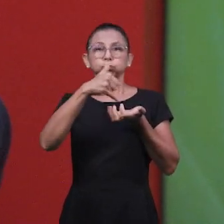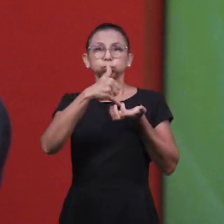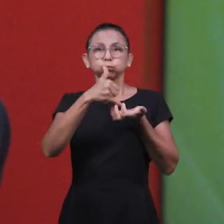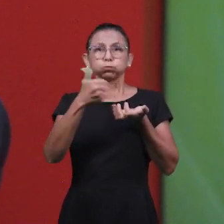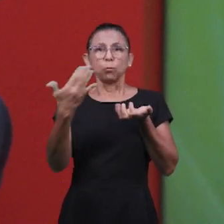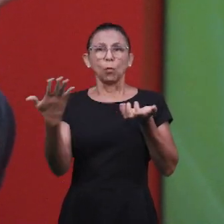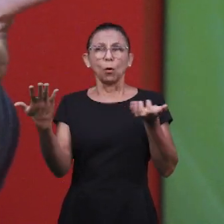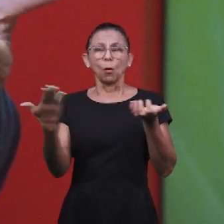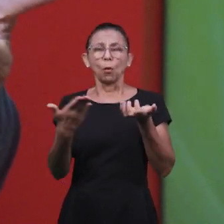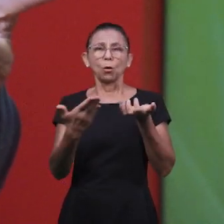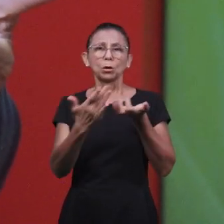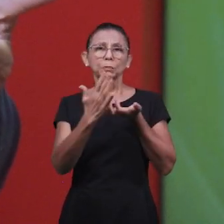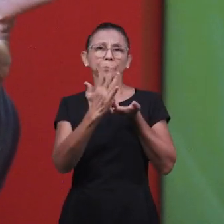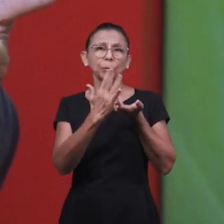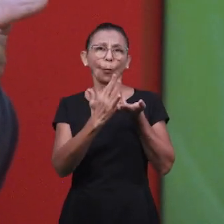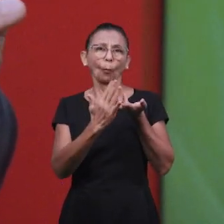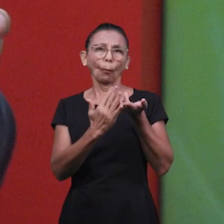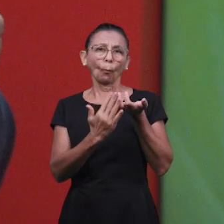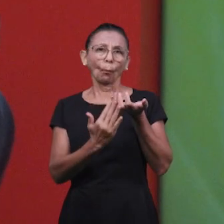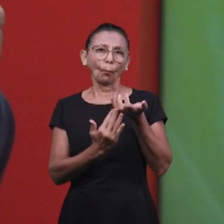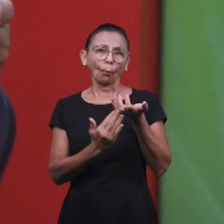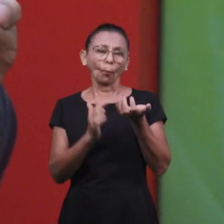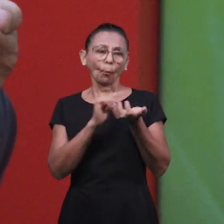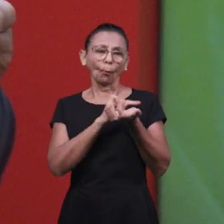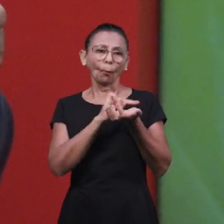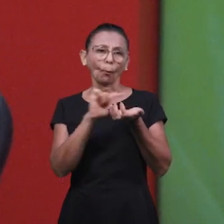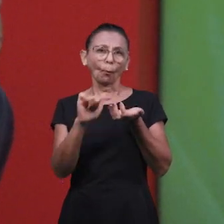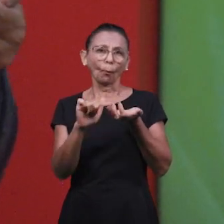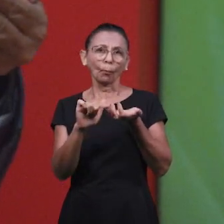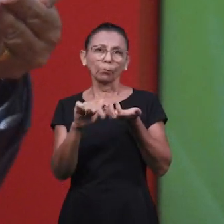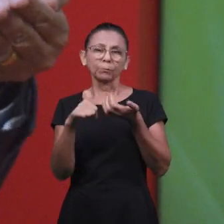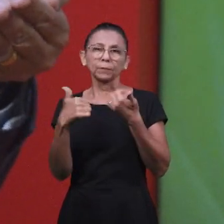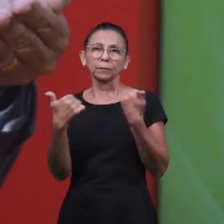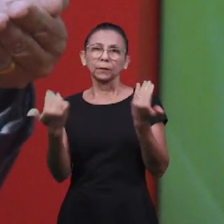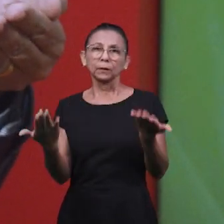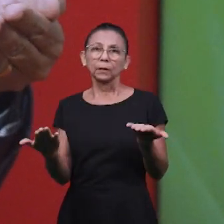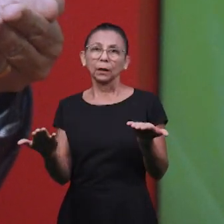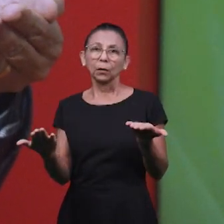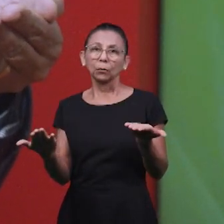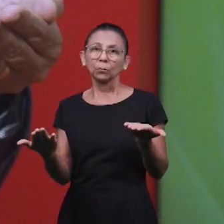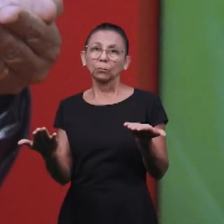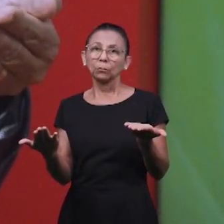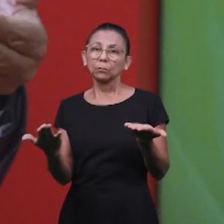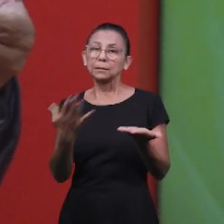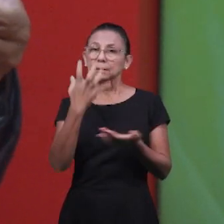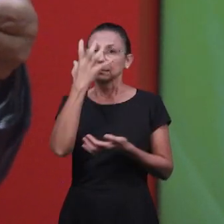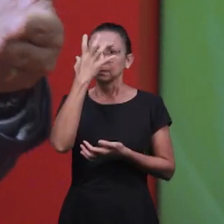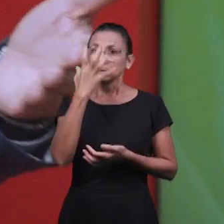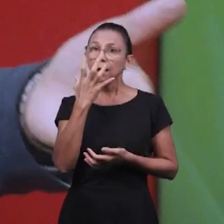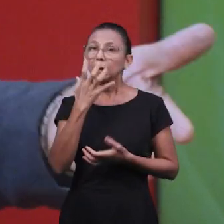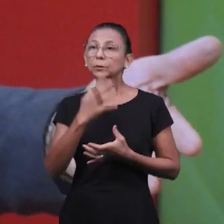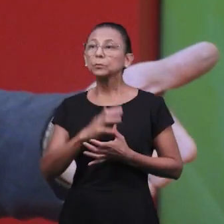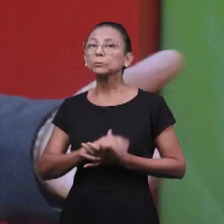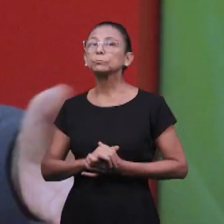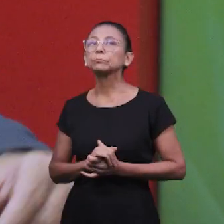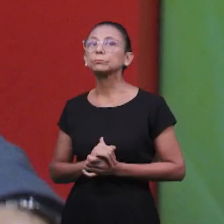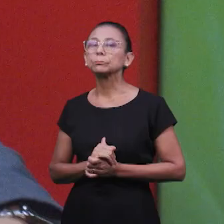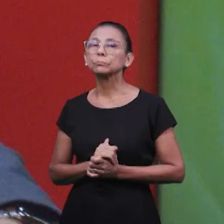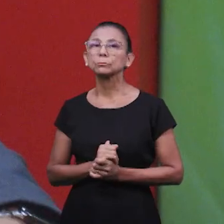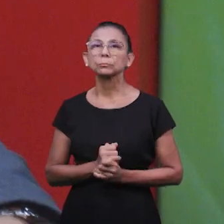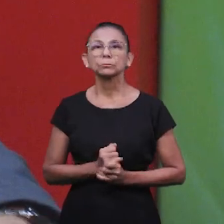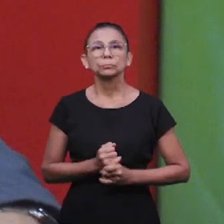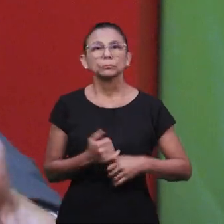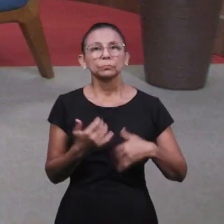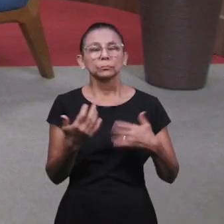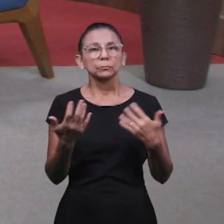mais. Né? Então, é um descaso, é um descuido, Isso. É um relapso muito